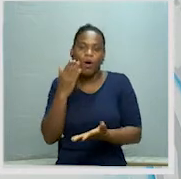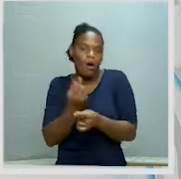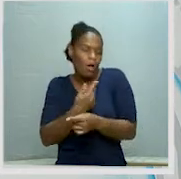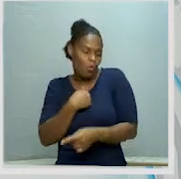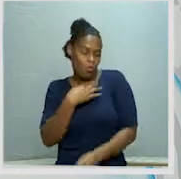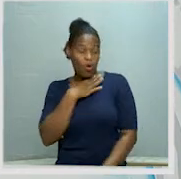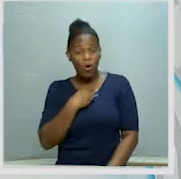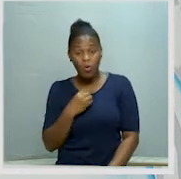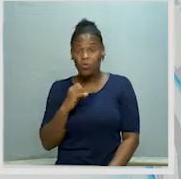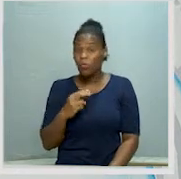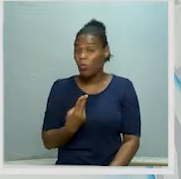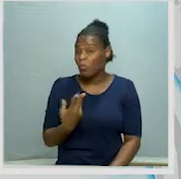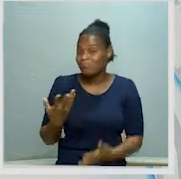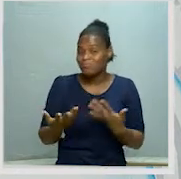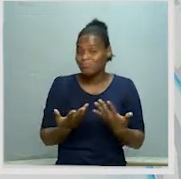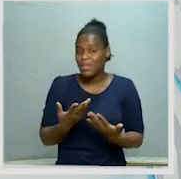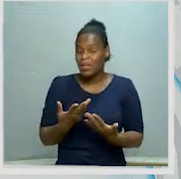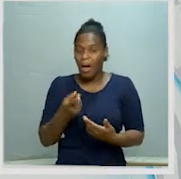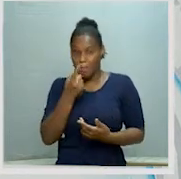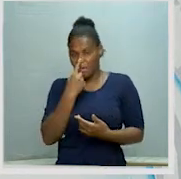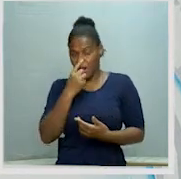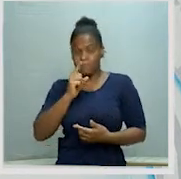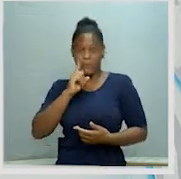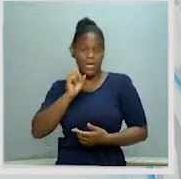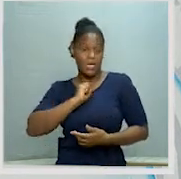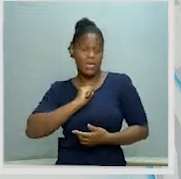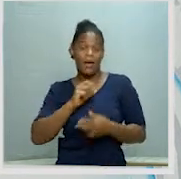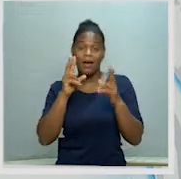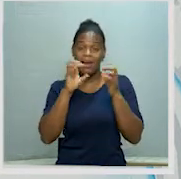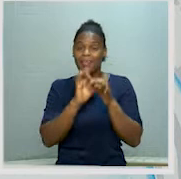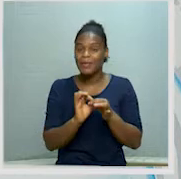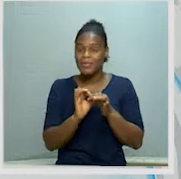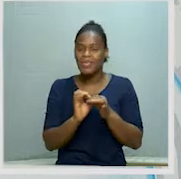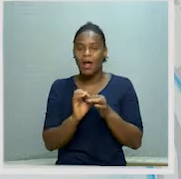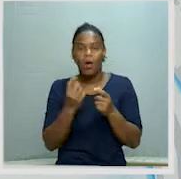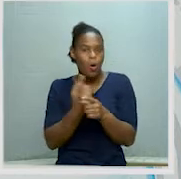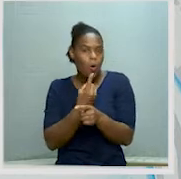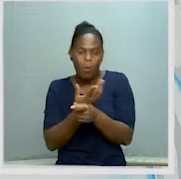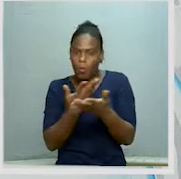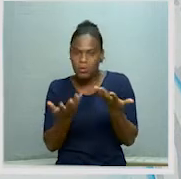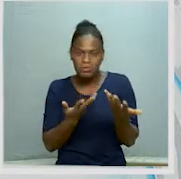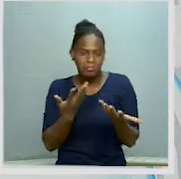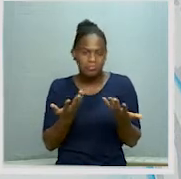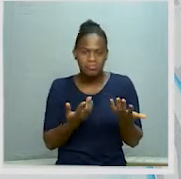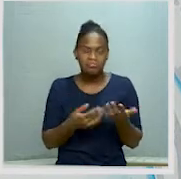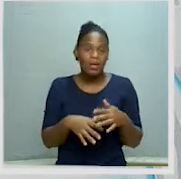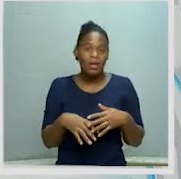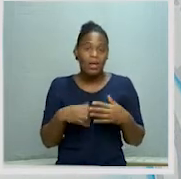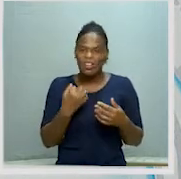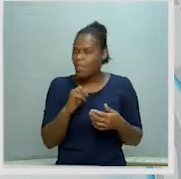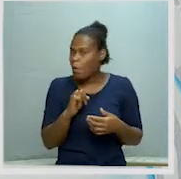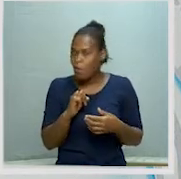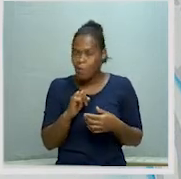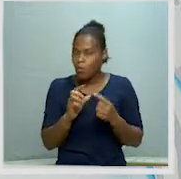apenas aquilo que eu gosto, ou seja, a minha preferência com relação ao objeto,